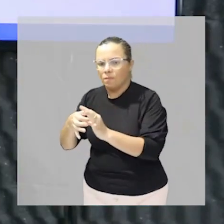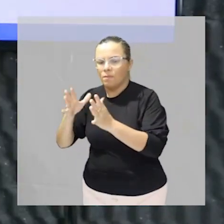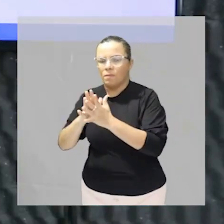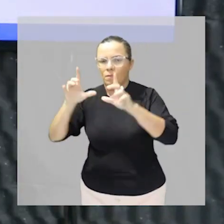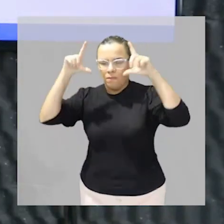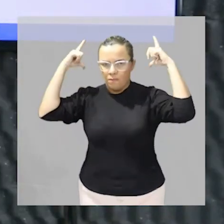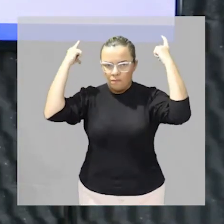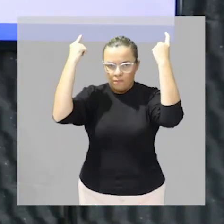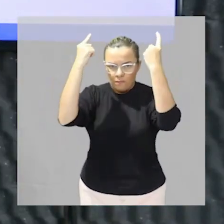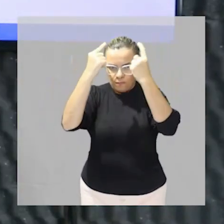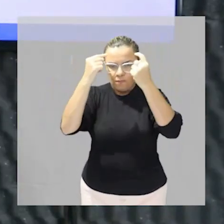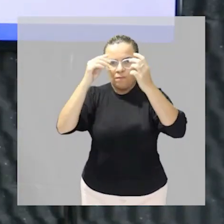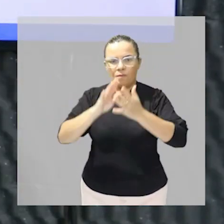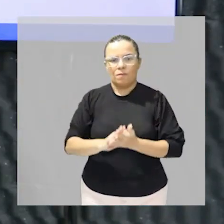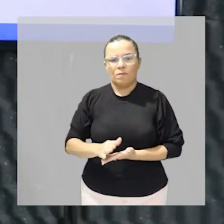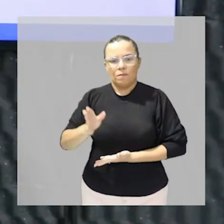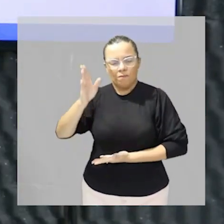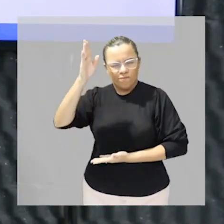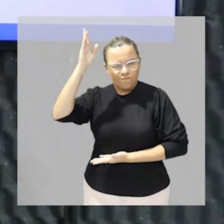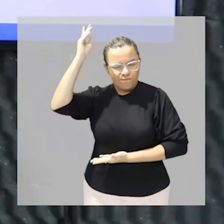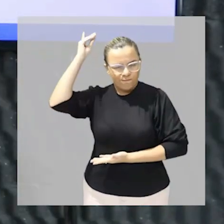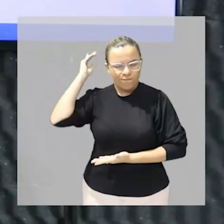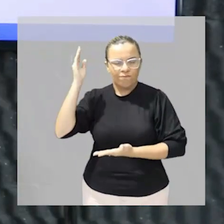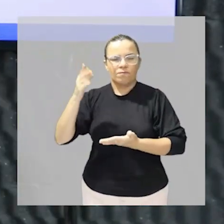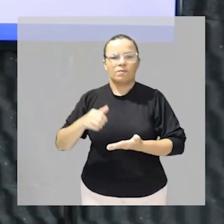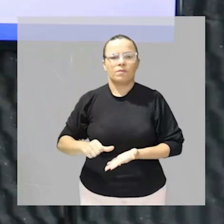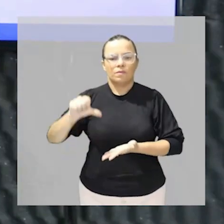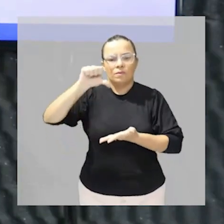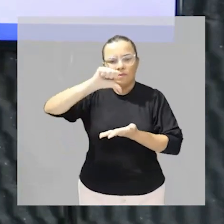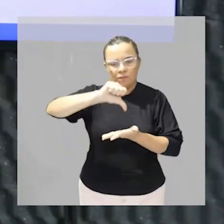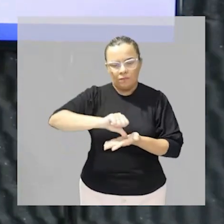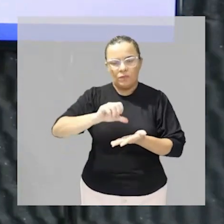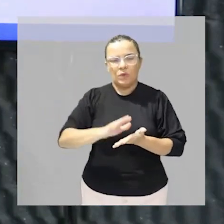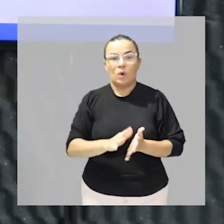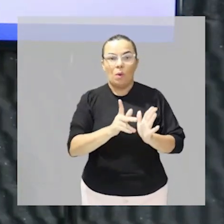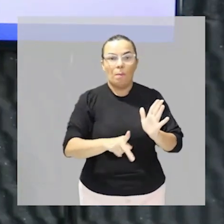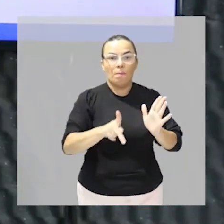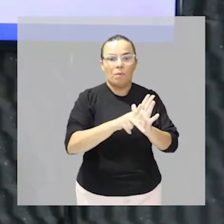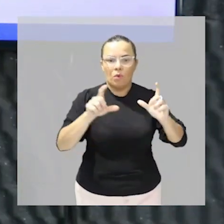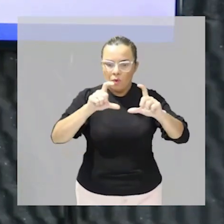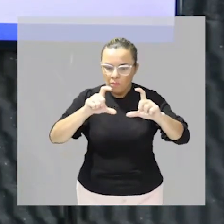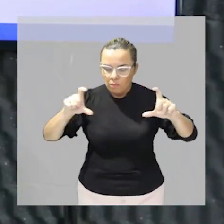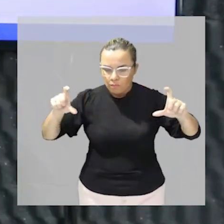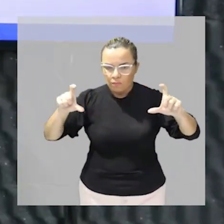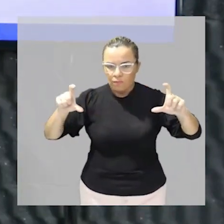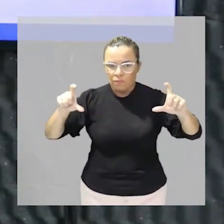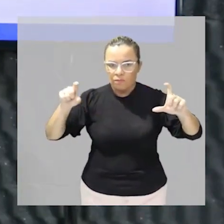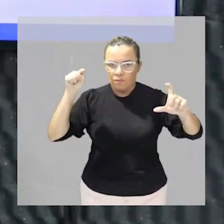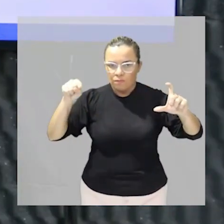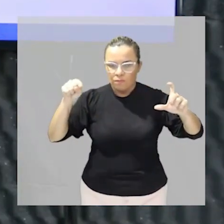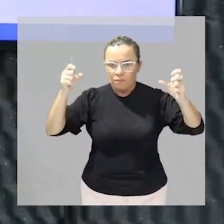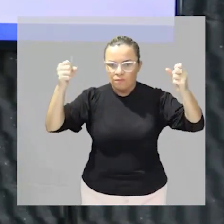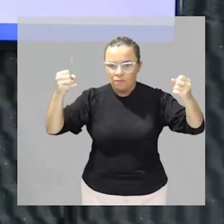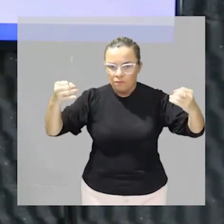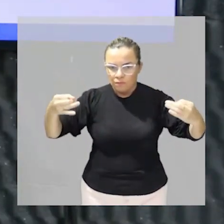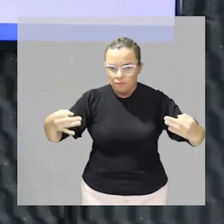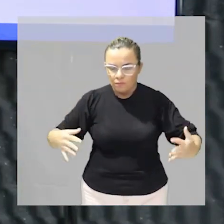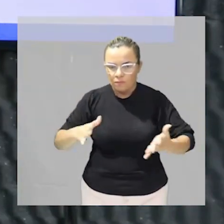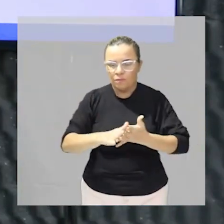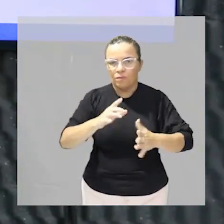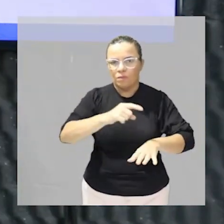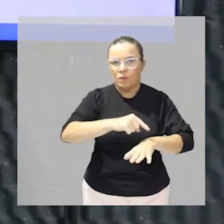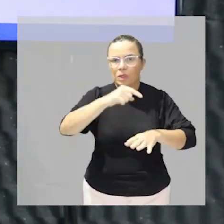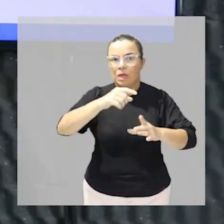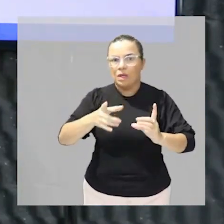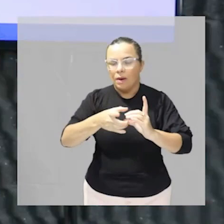Antiga, em Atenas, que o próprio fragmento, ele fala sobre o momento